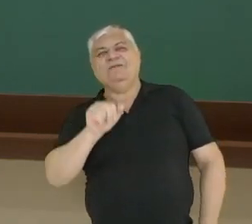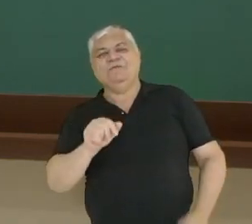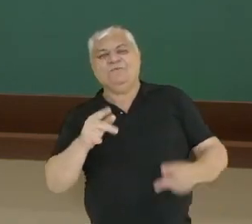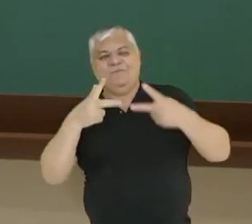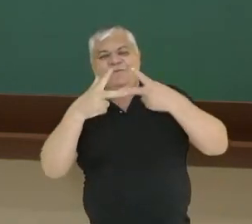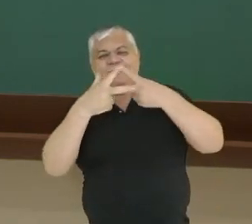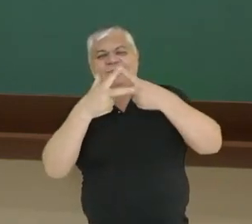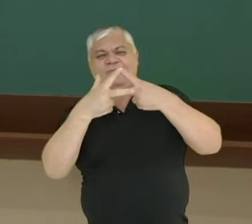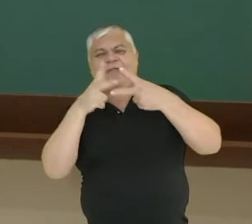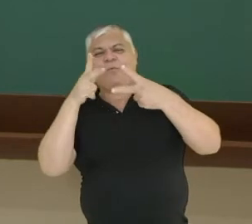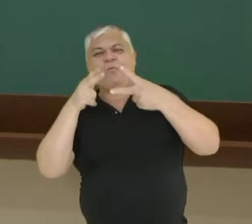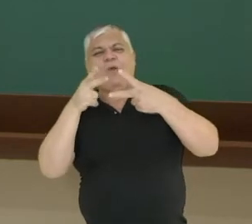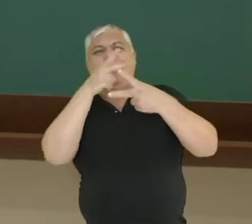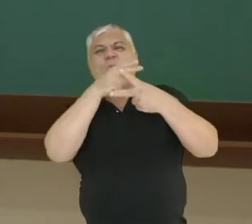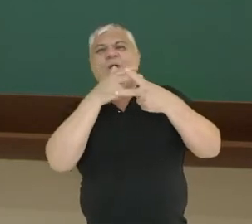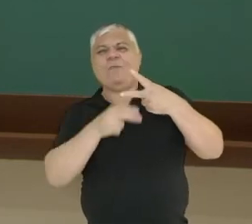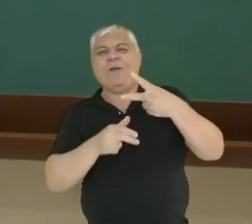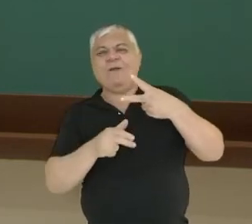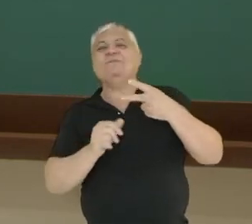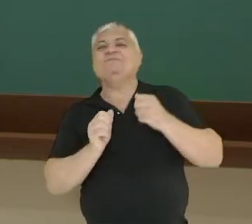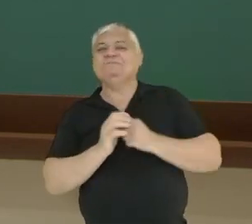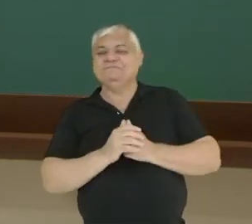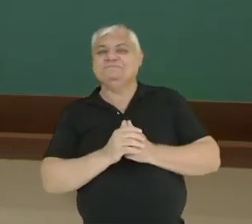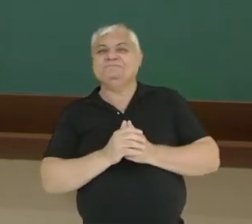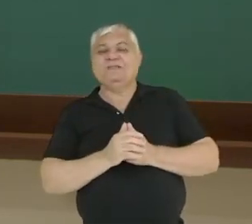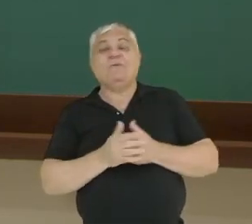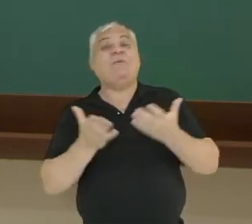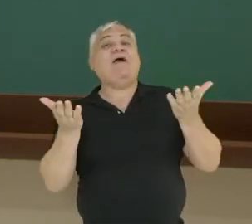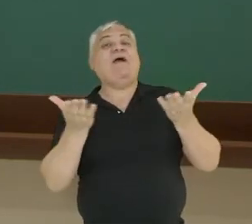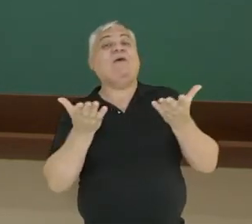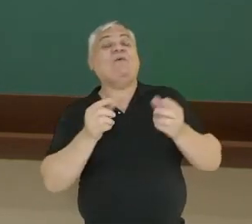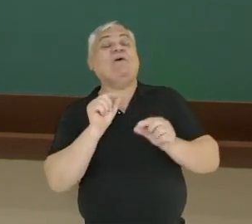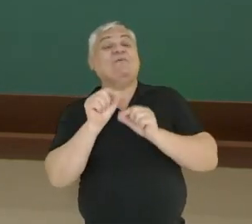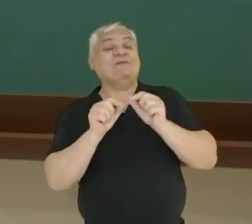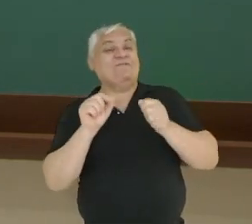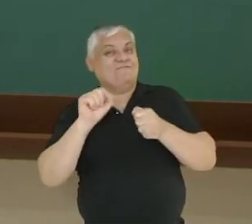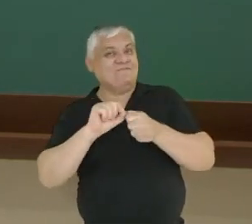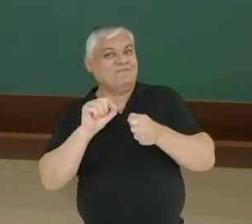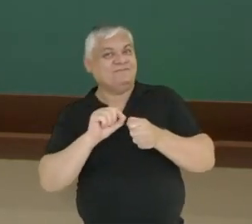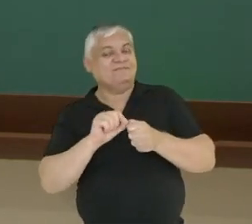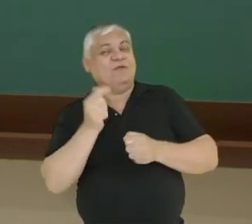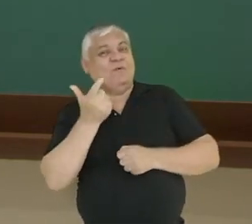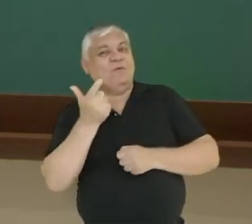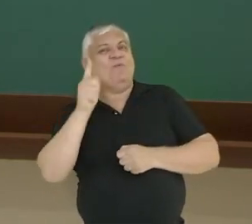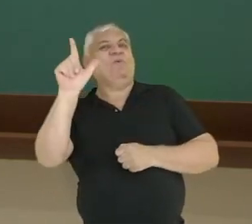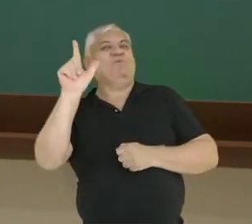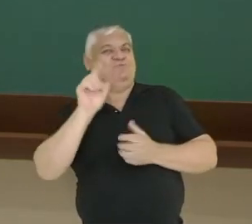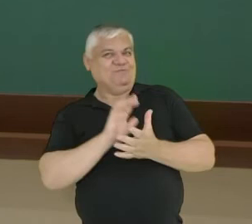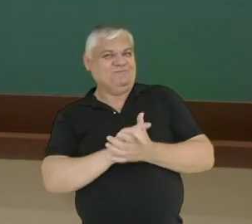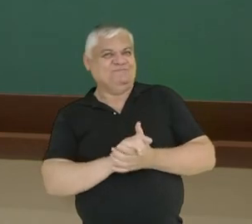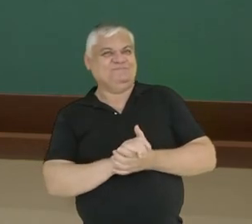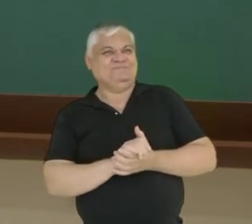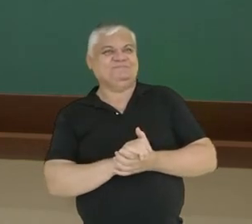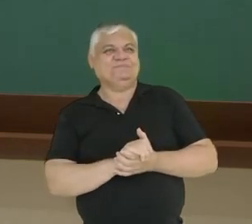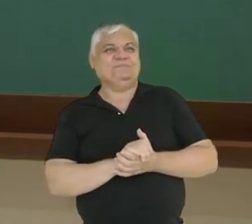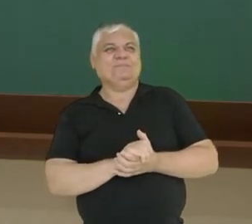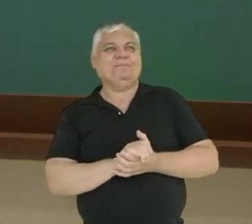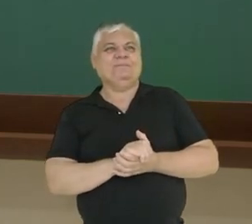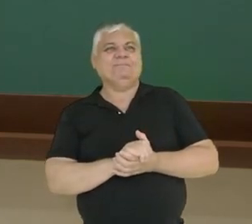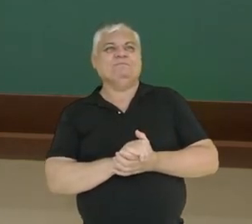certo? Bom, então agora nós vamos construir um outro polígono.